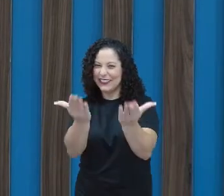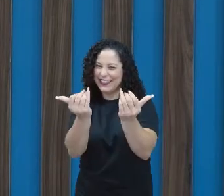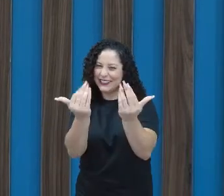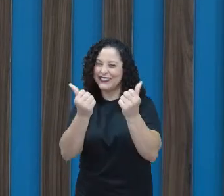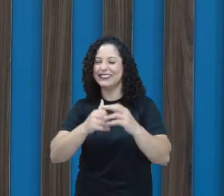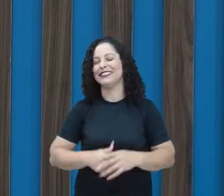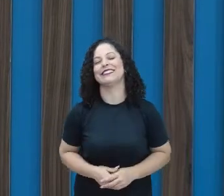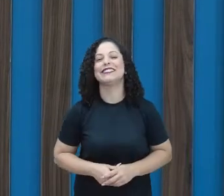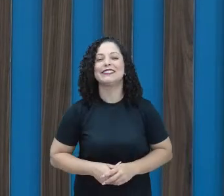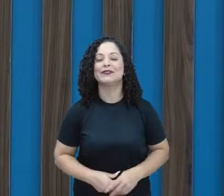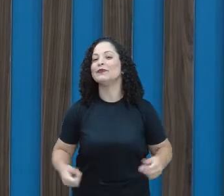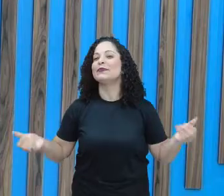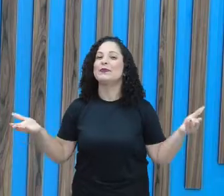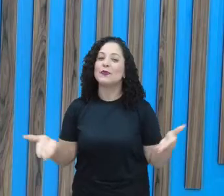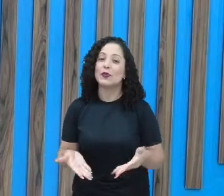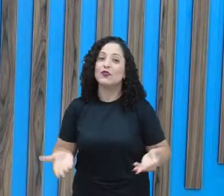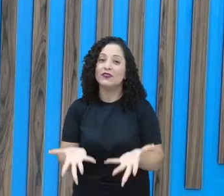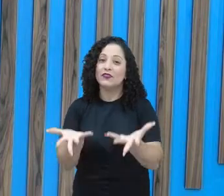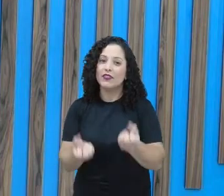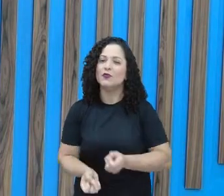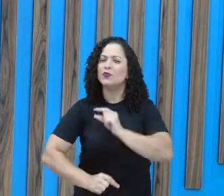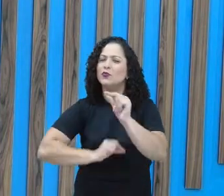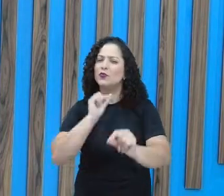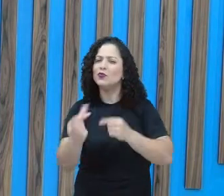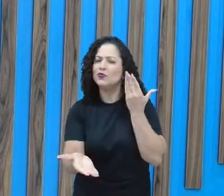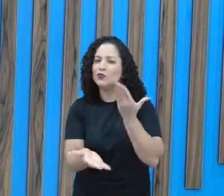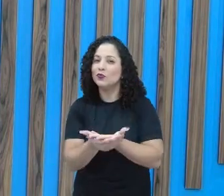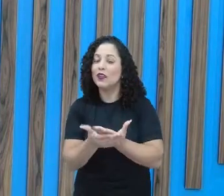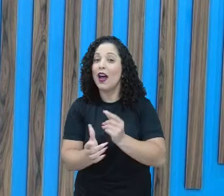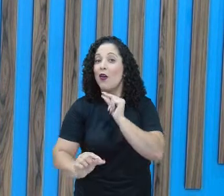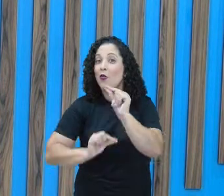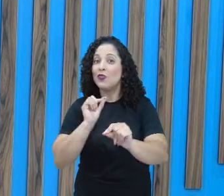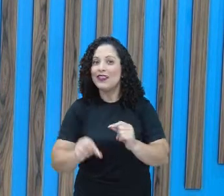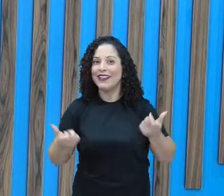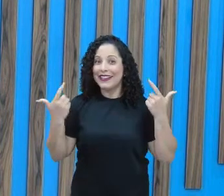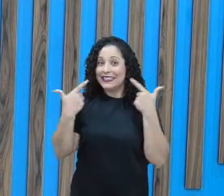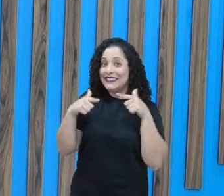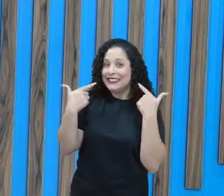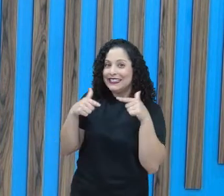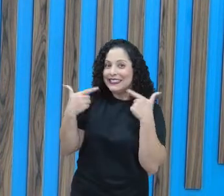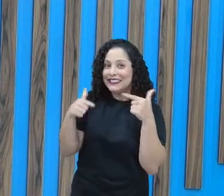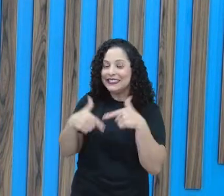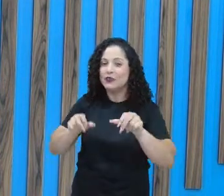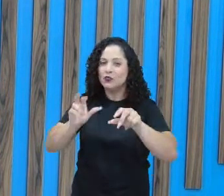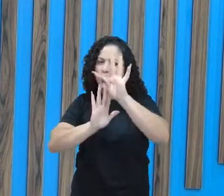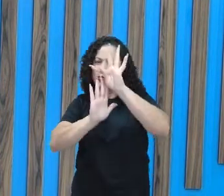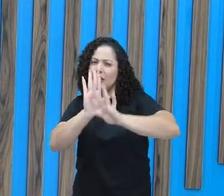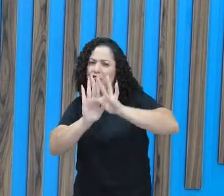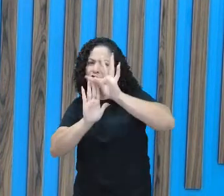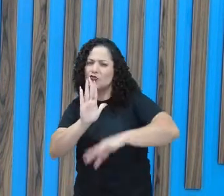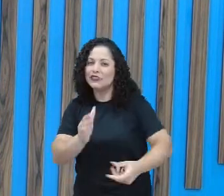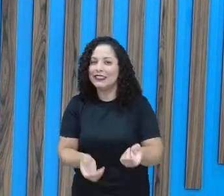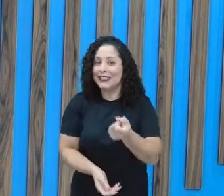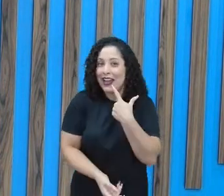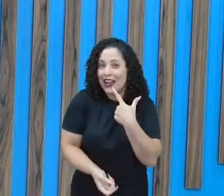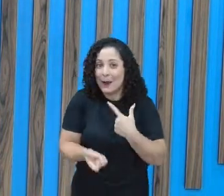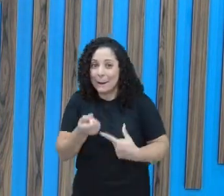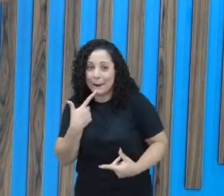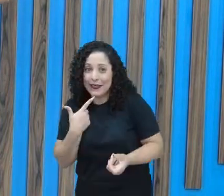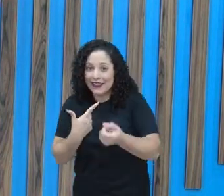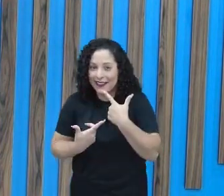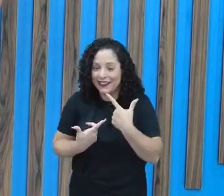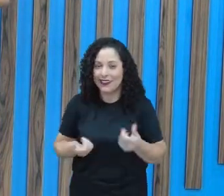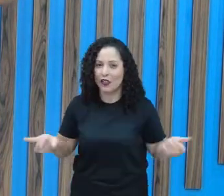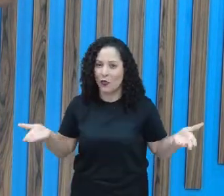professora. E hoje vamos continuar falando um pouquinho sobre humor, né? Sobre textos humorísticos e hoje vamos falar